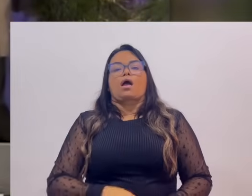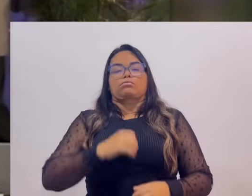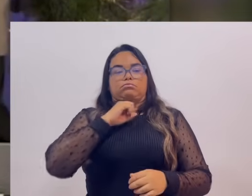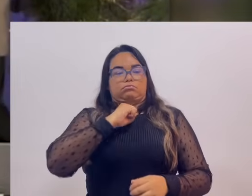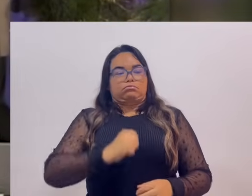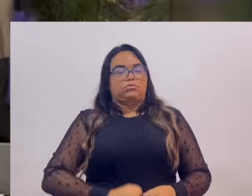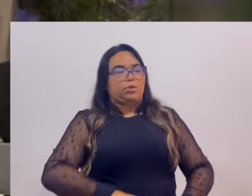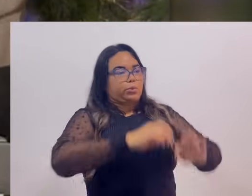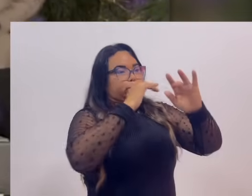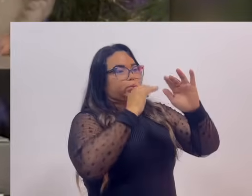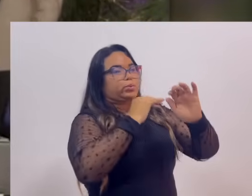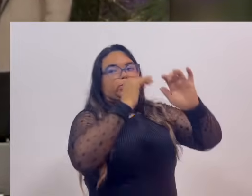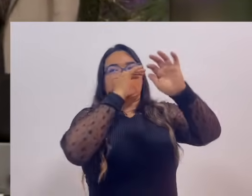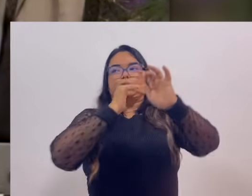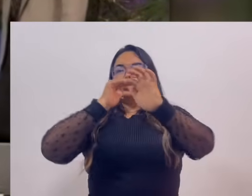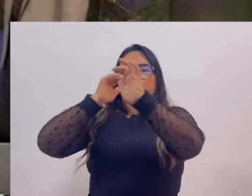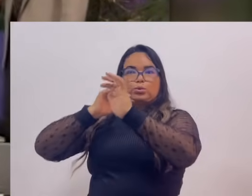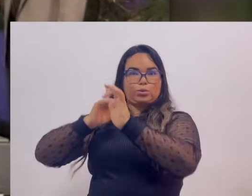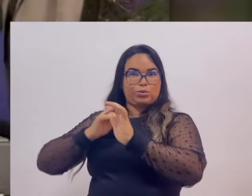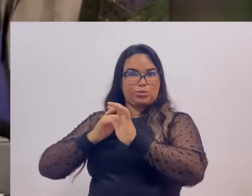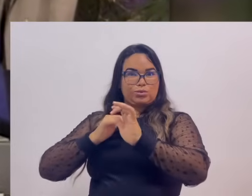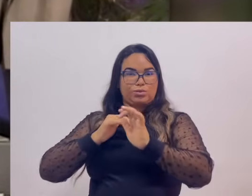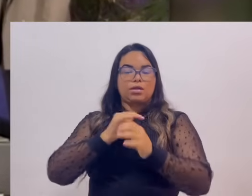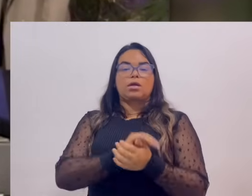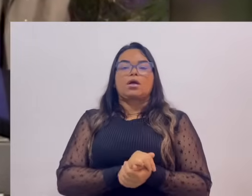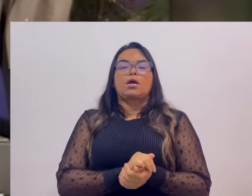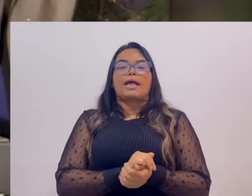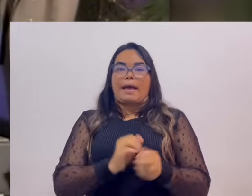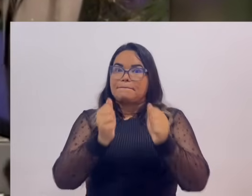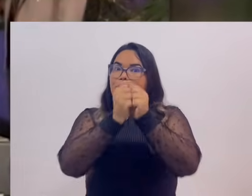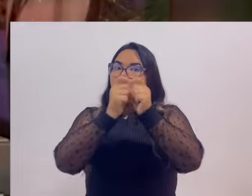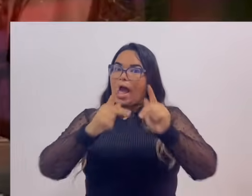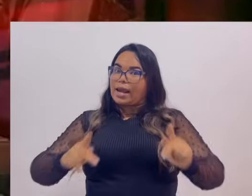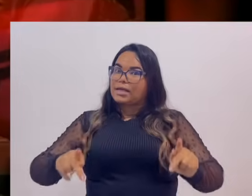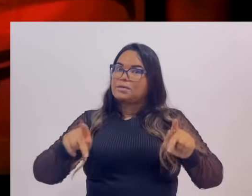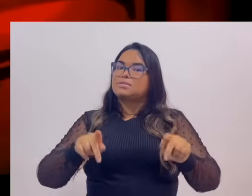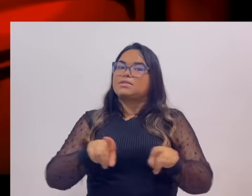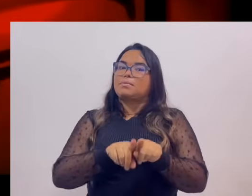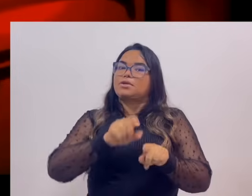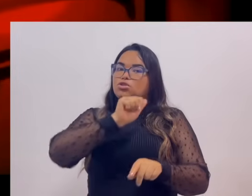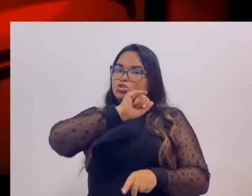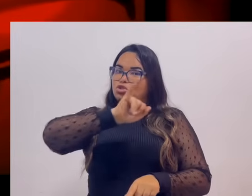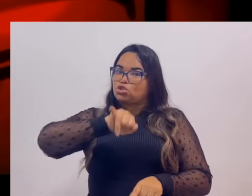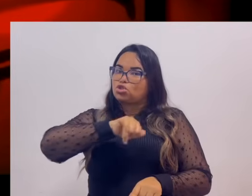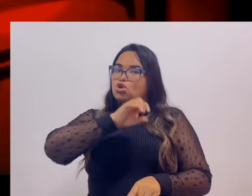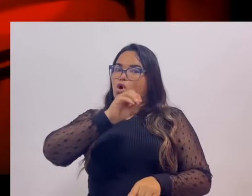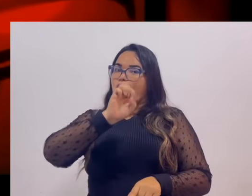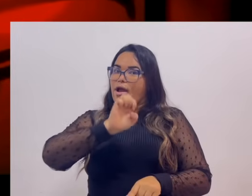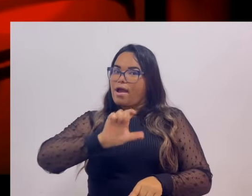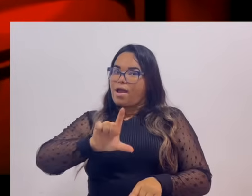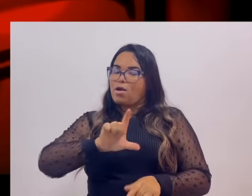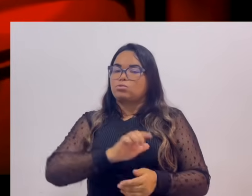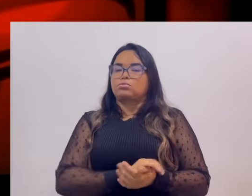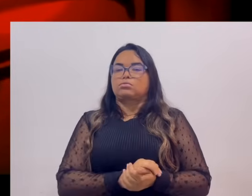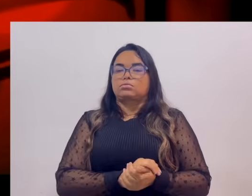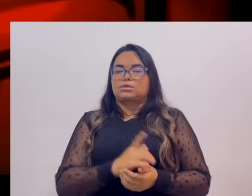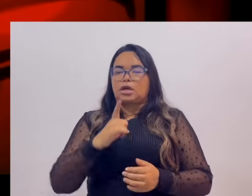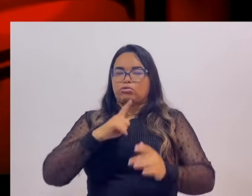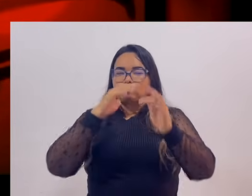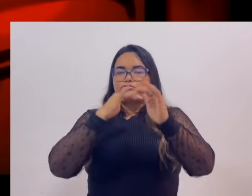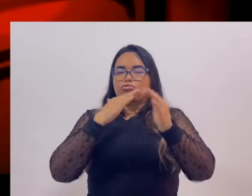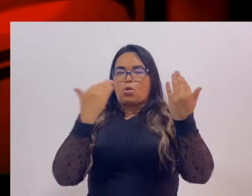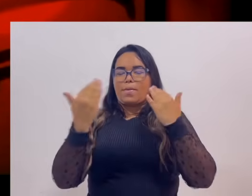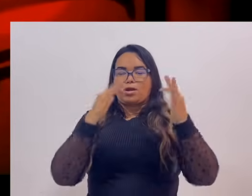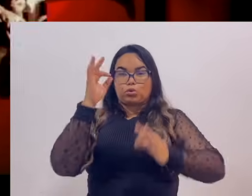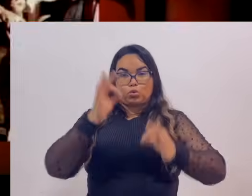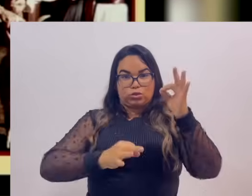era sacrificado então ao som de trombetas este símbolo do juízo Apocalipse 14 6 e 7